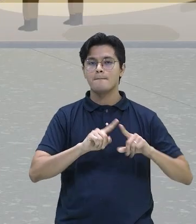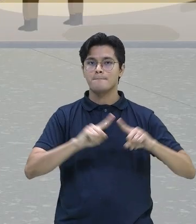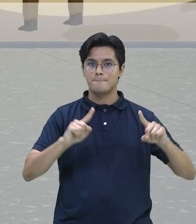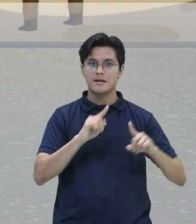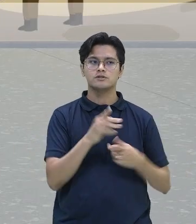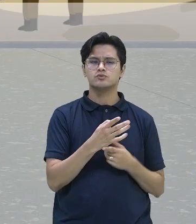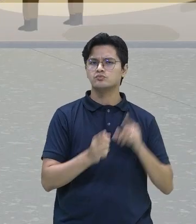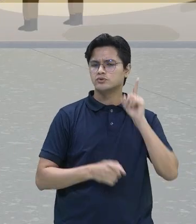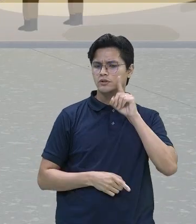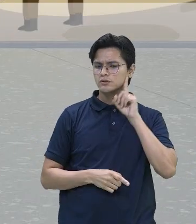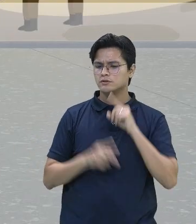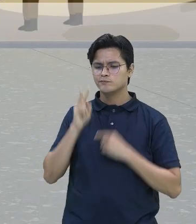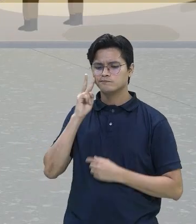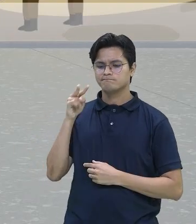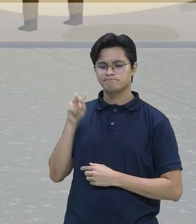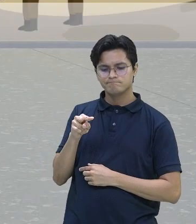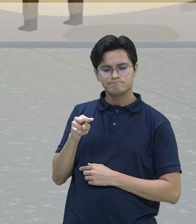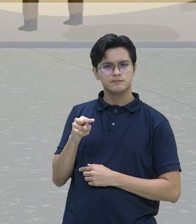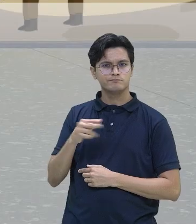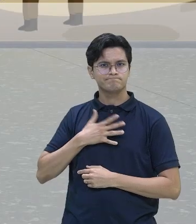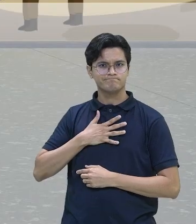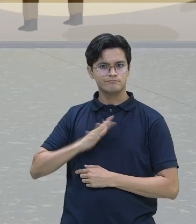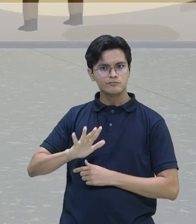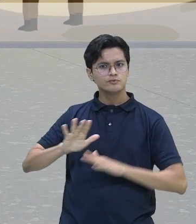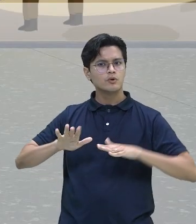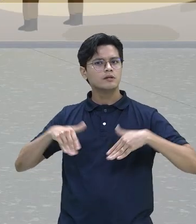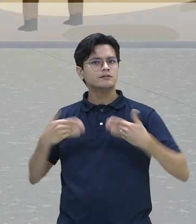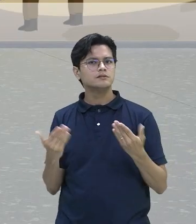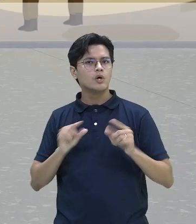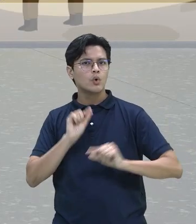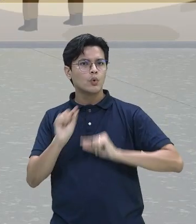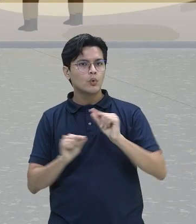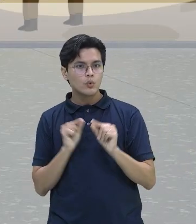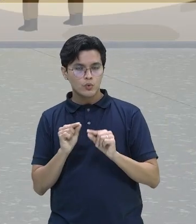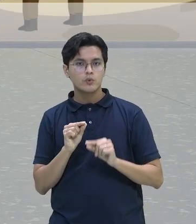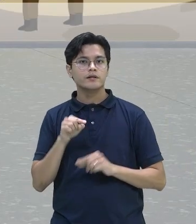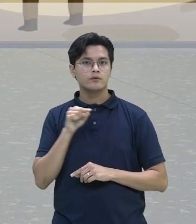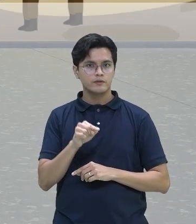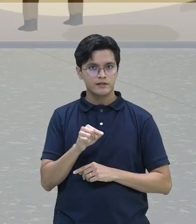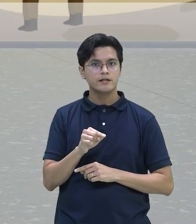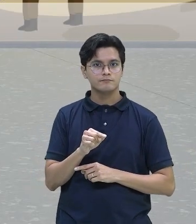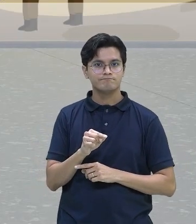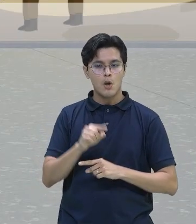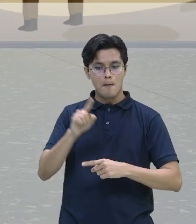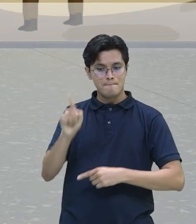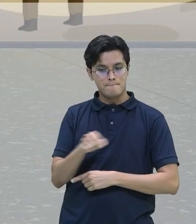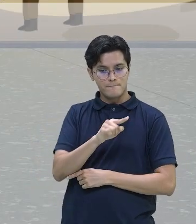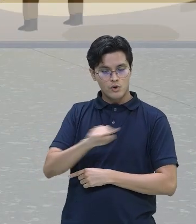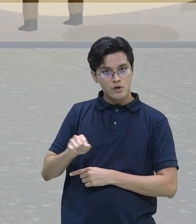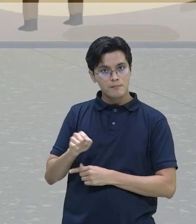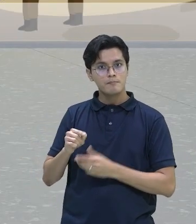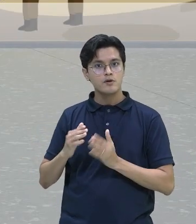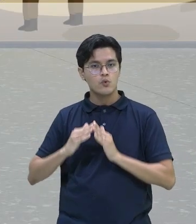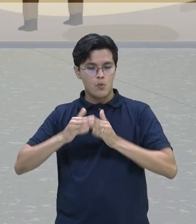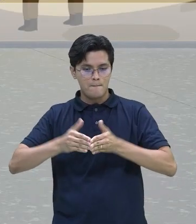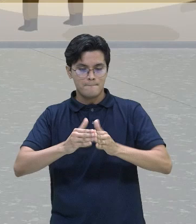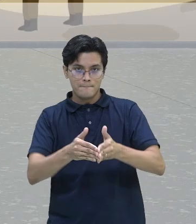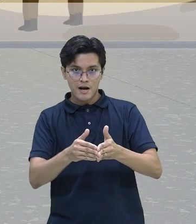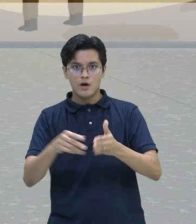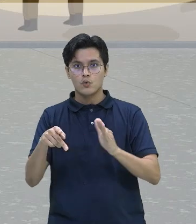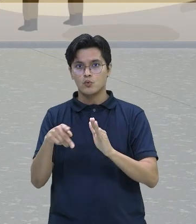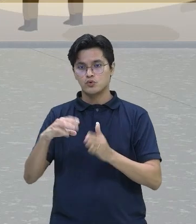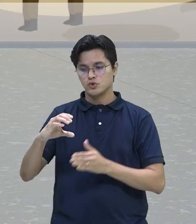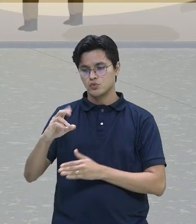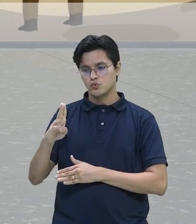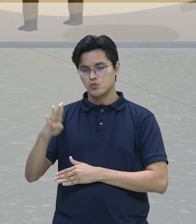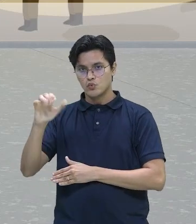e impôs ali um embargo naval à ilha de Cuba. A União Soviética cresceu, né, e essas duas